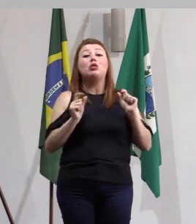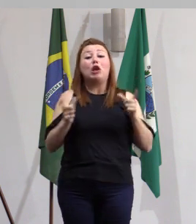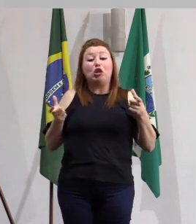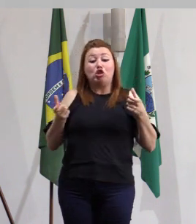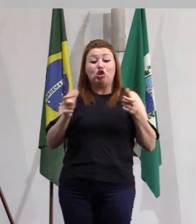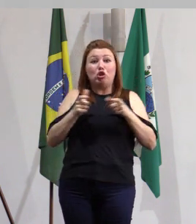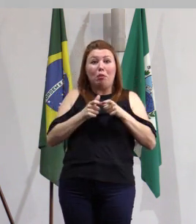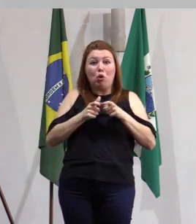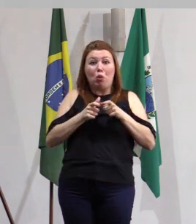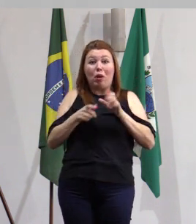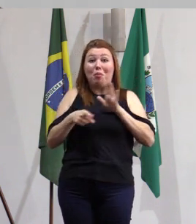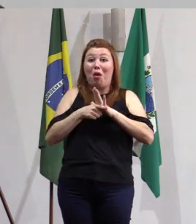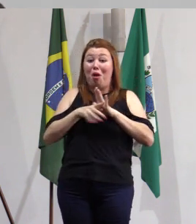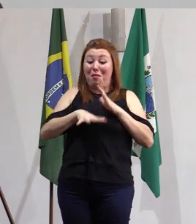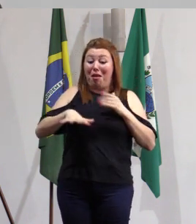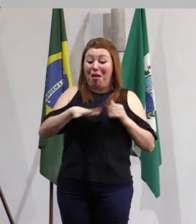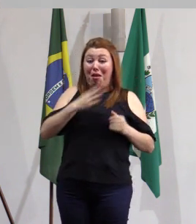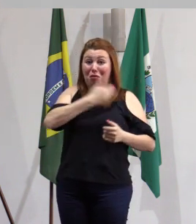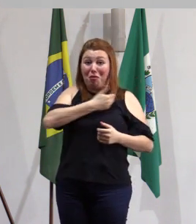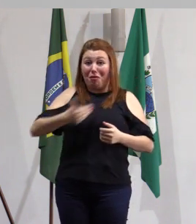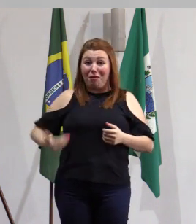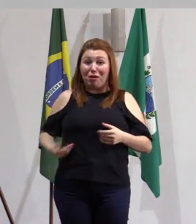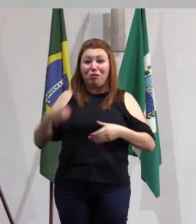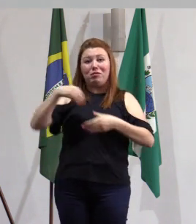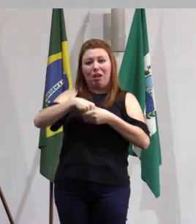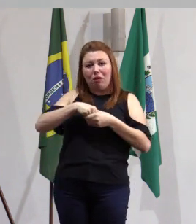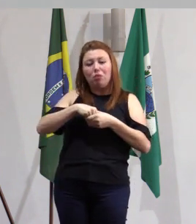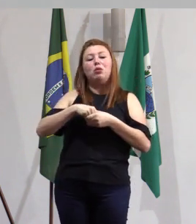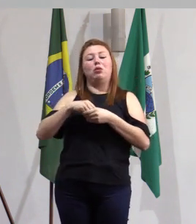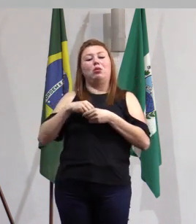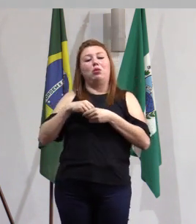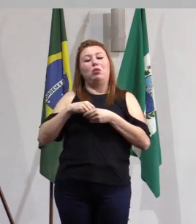aporte público para as instituições de ensino superior.